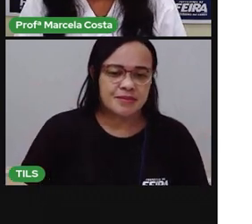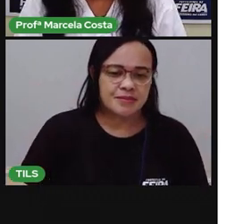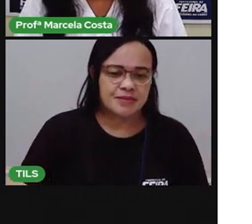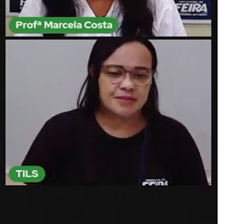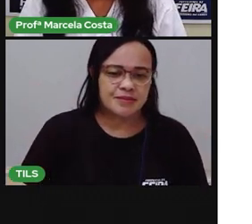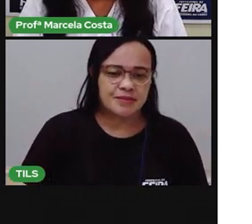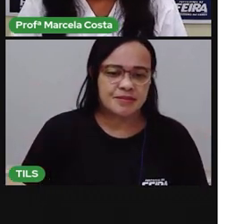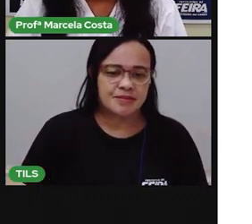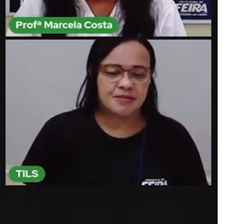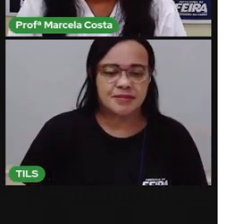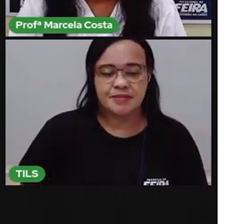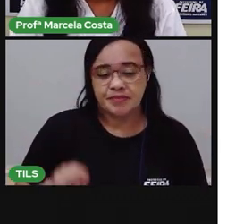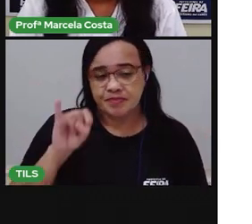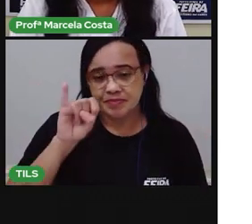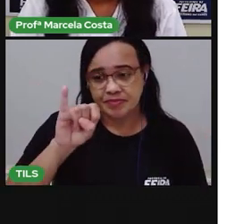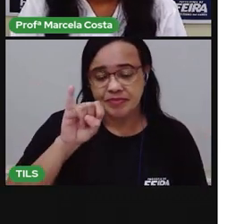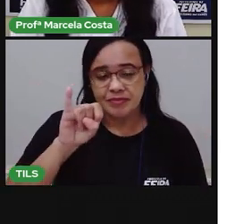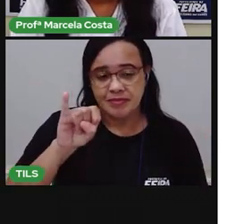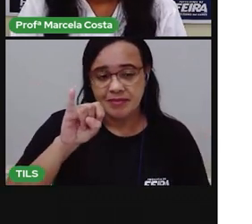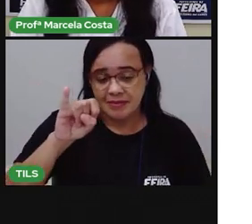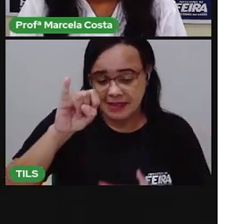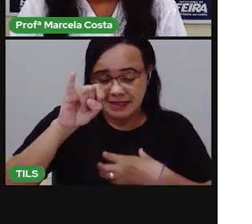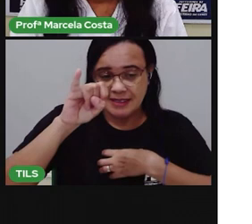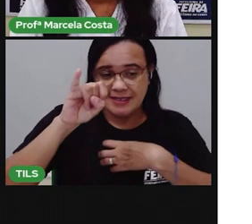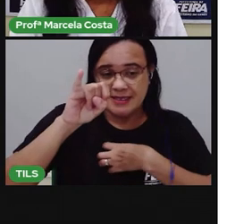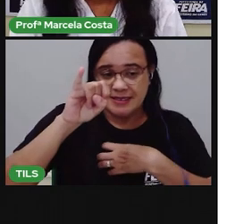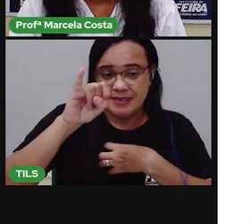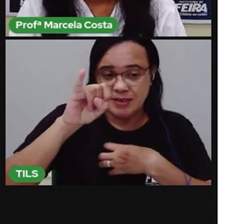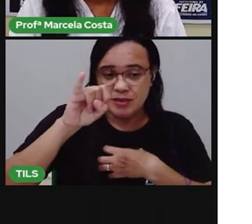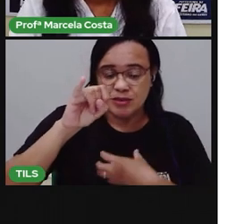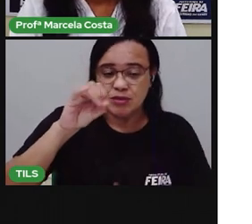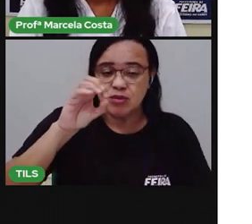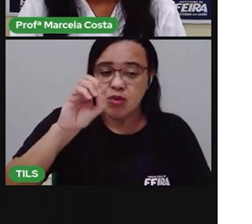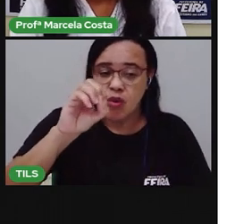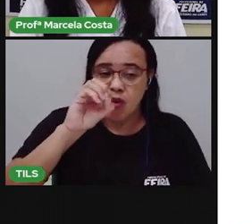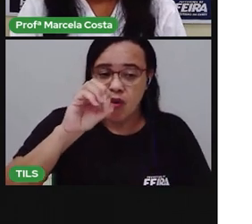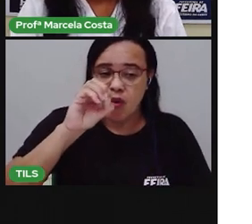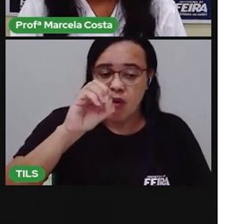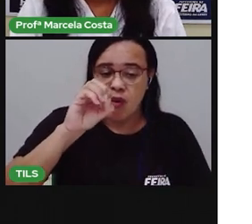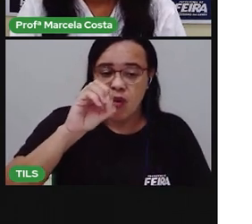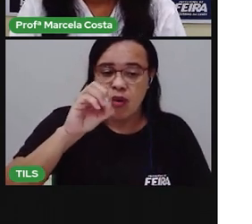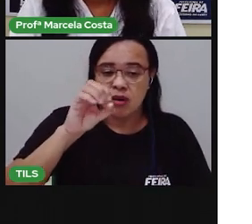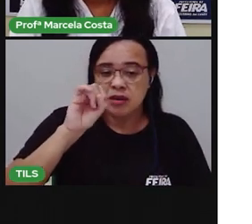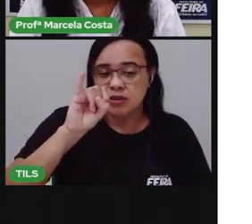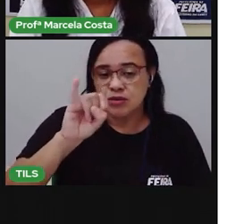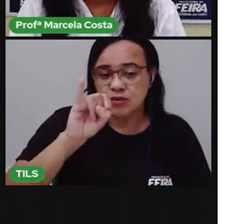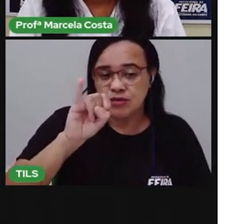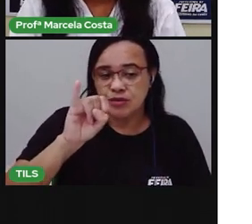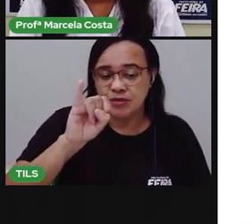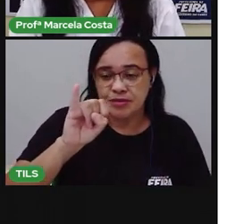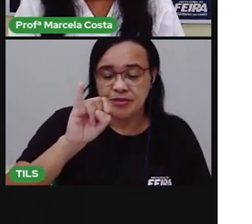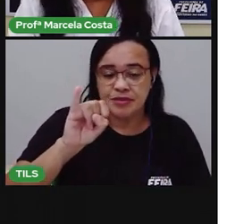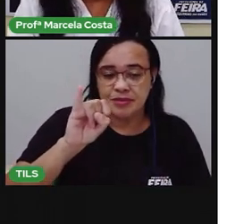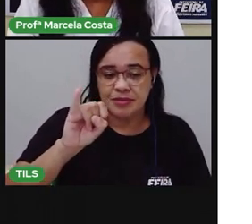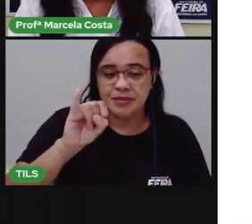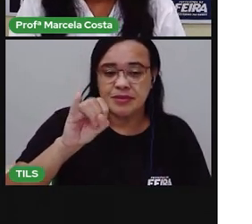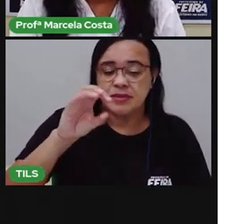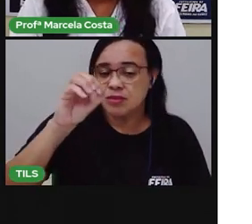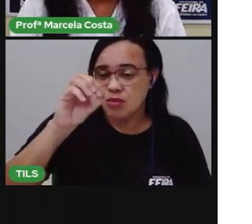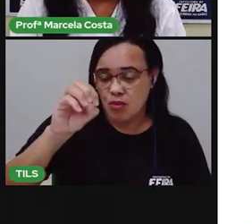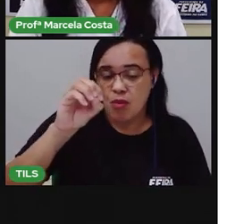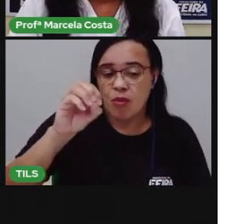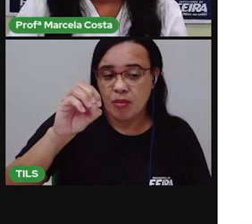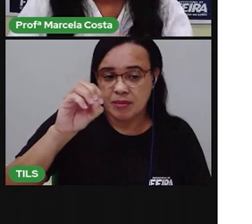Está ouvindo o som do I, né? Do O, do I novamente e do